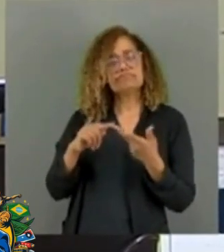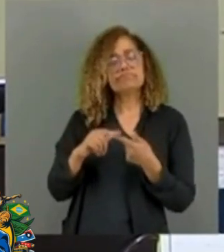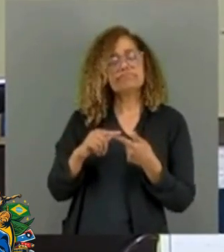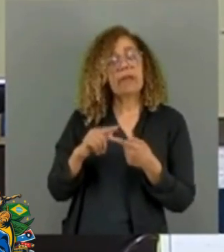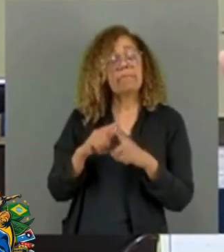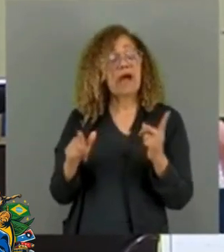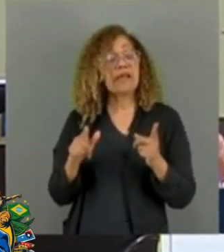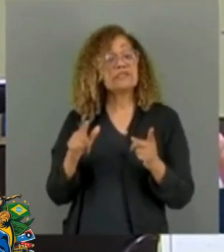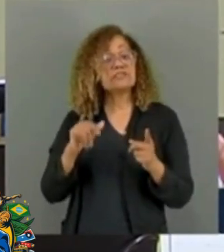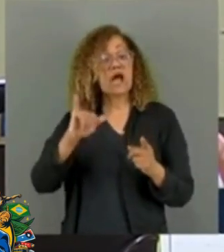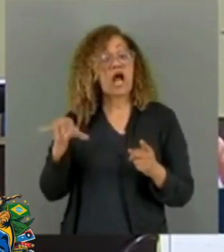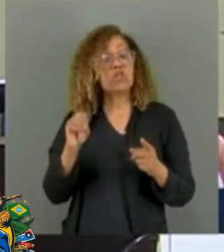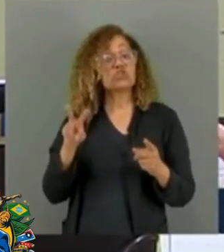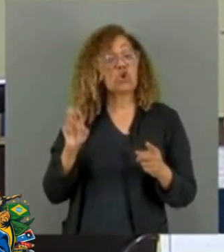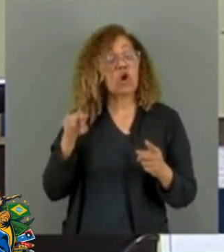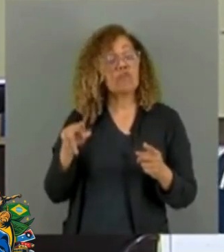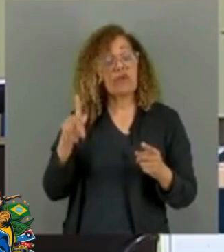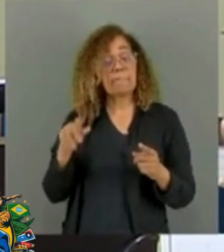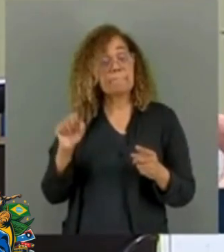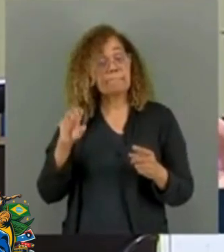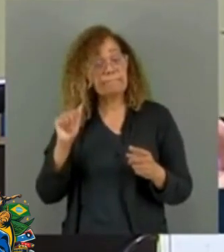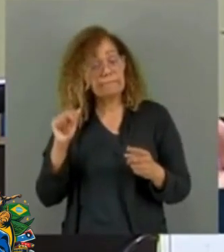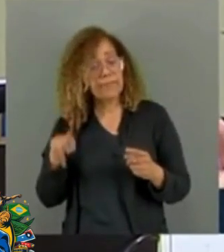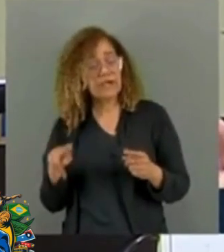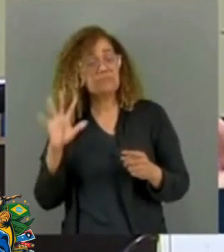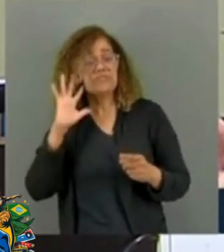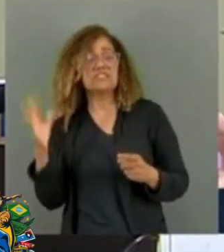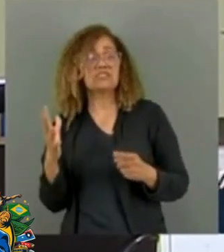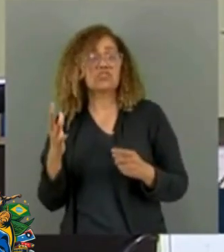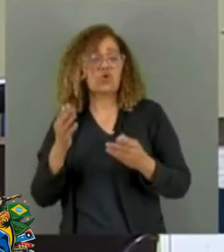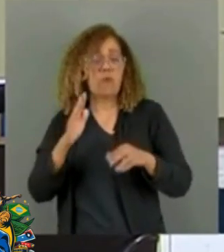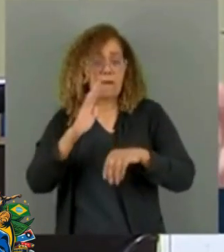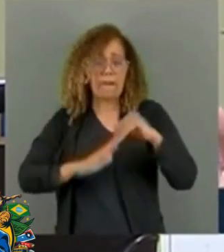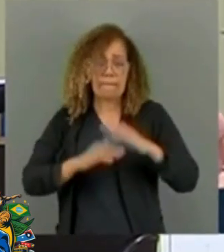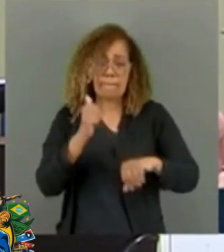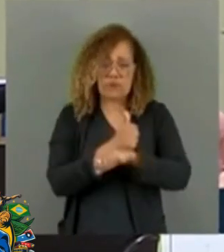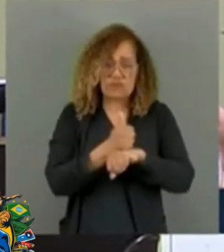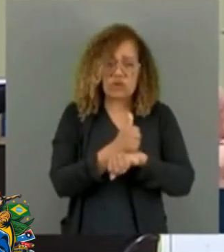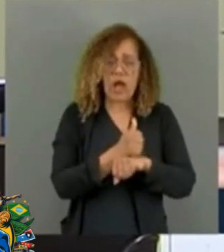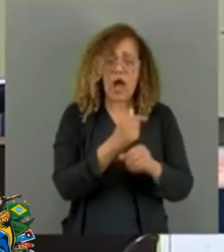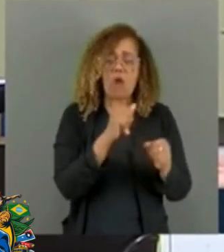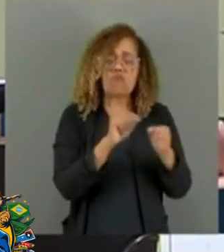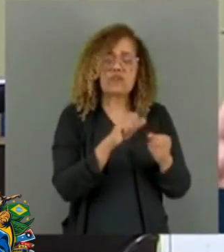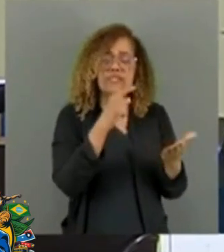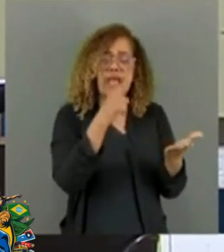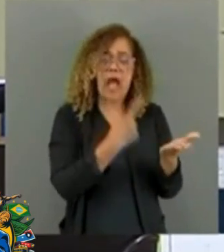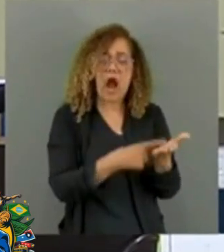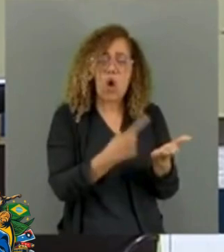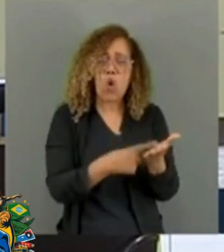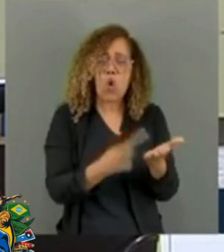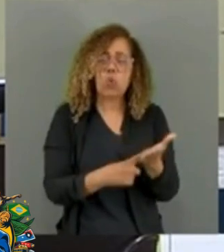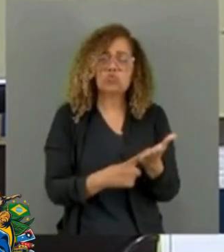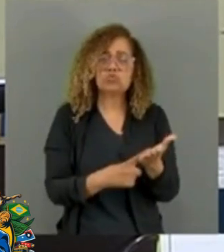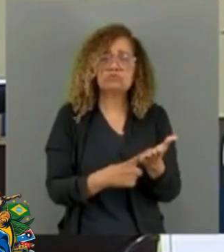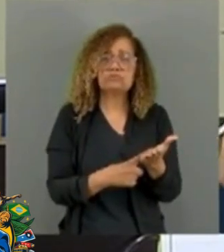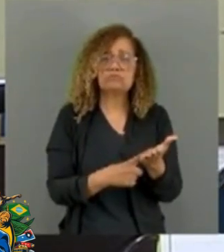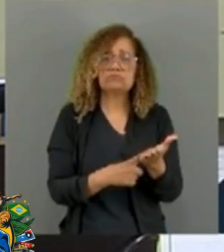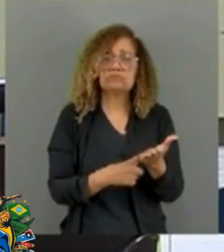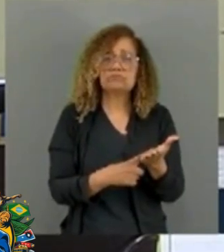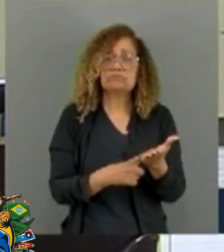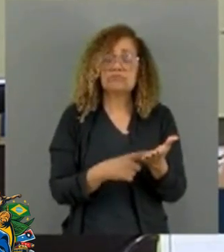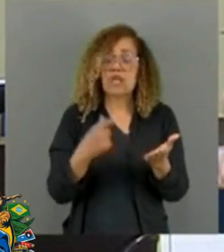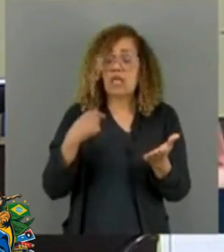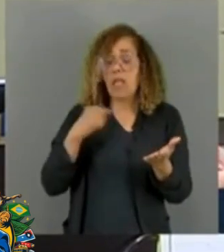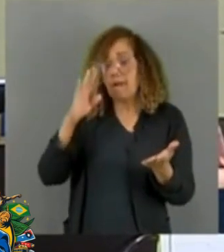decidiu, foi uma decisão da Jovem Pan, entregar esses profissionais numa espécie de acordo, que ao meu ver, fazendo parte da rede como eu fiz, sendo